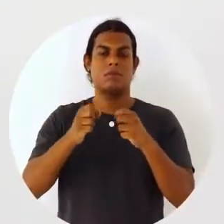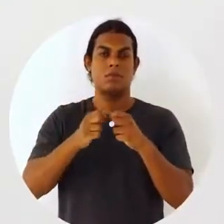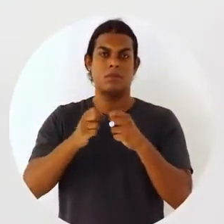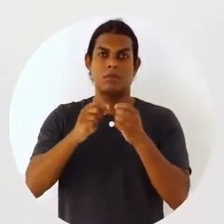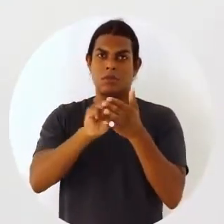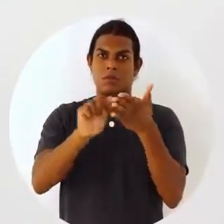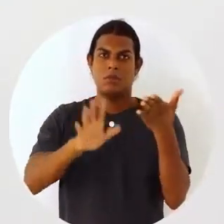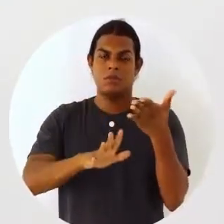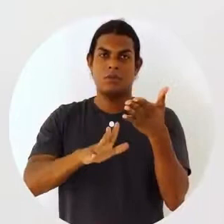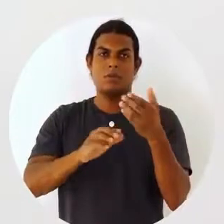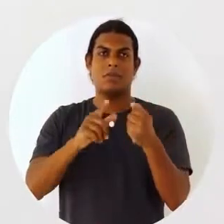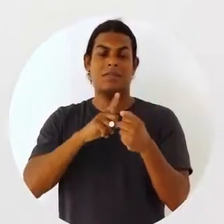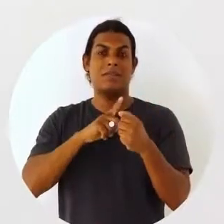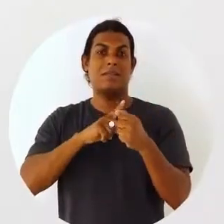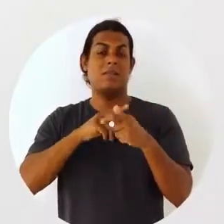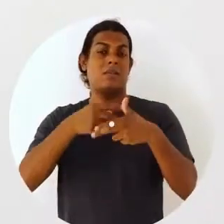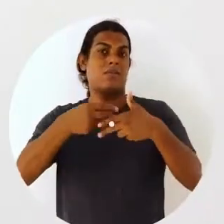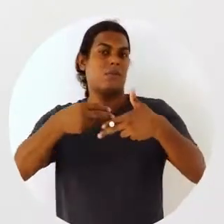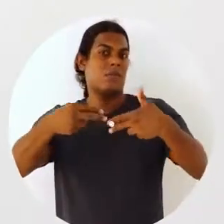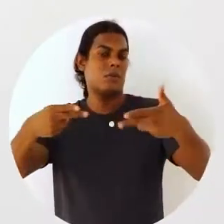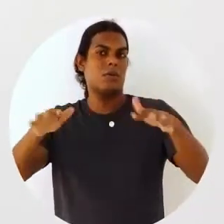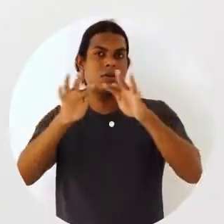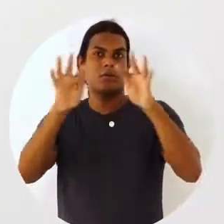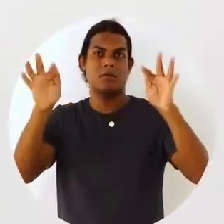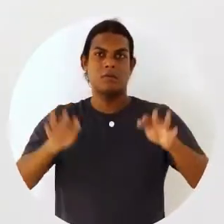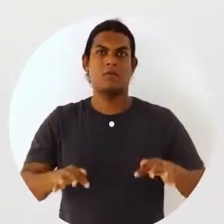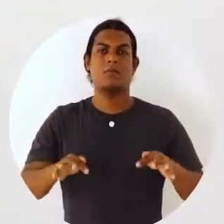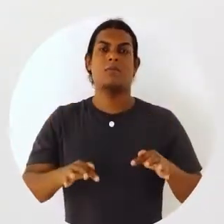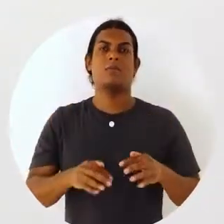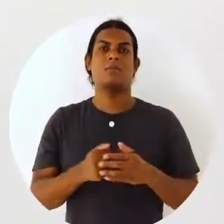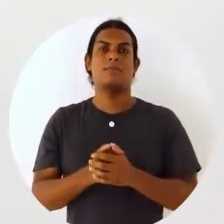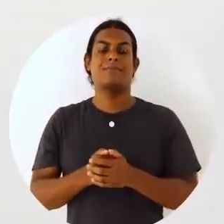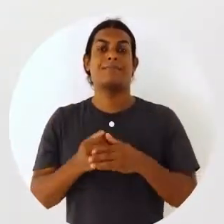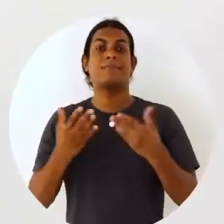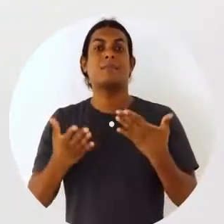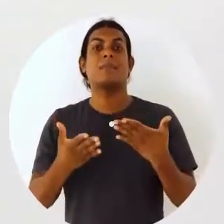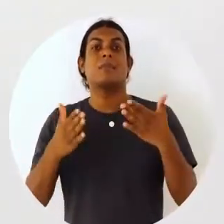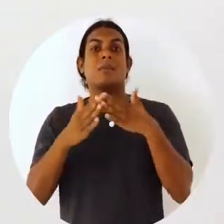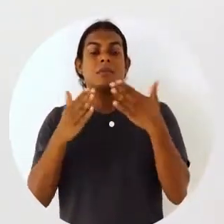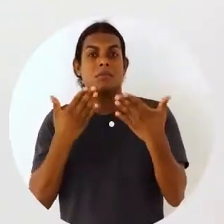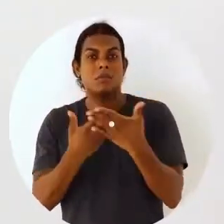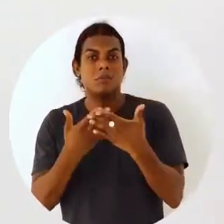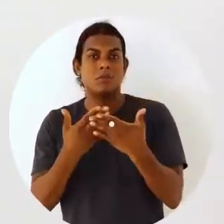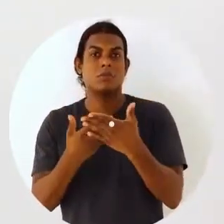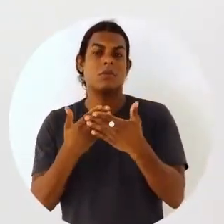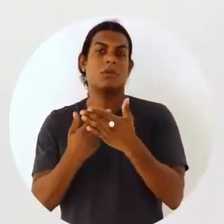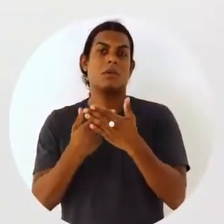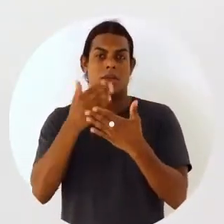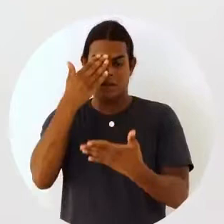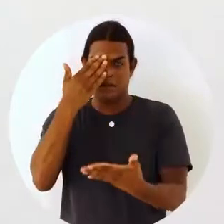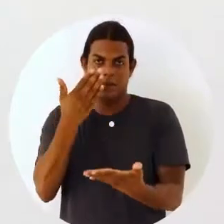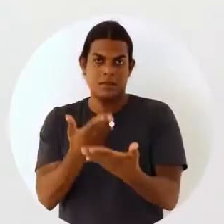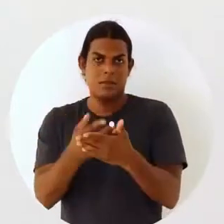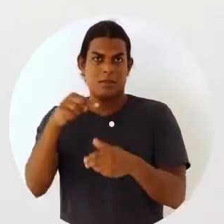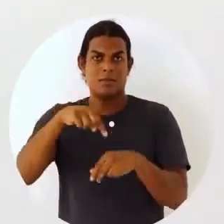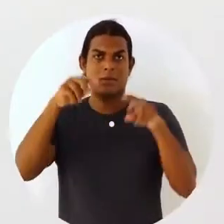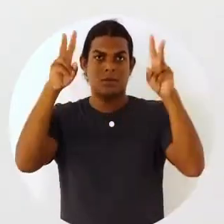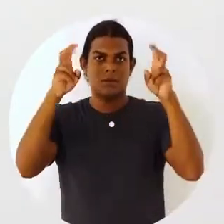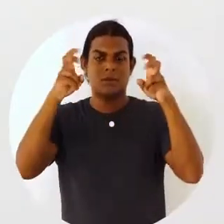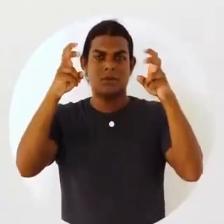certas para se fazer algo. Então, a escola estruturalista ela partiu desse pressuposto. Partiu do pressuposto de